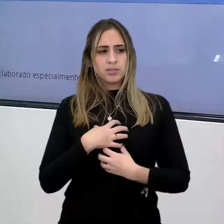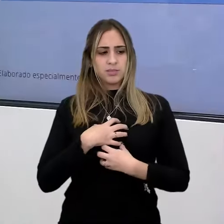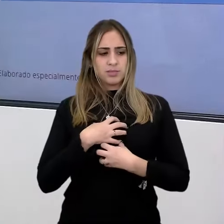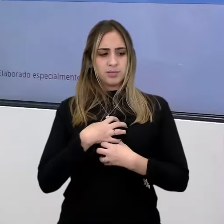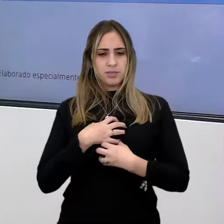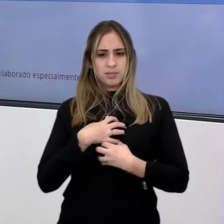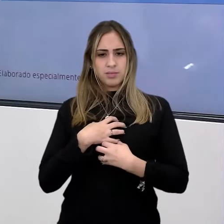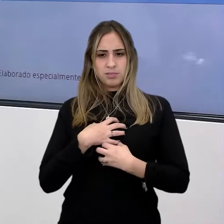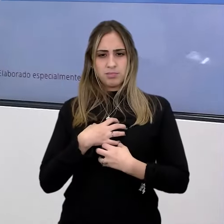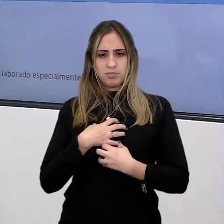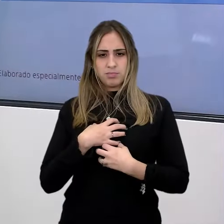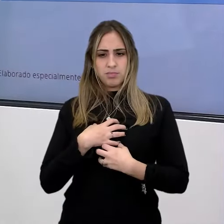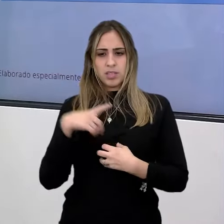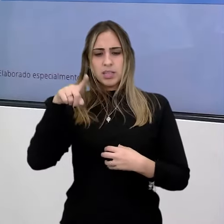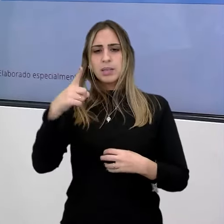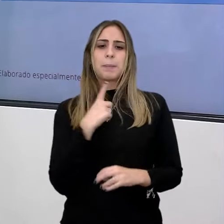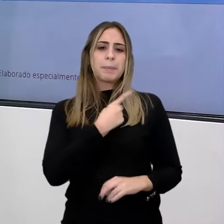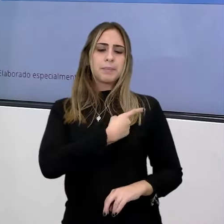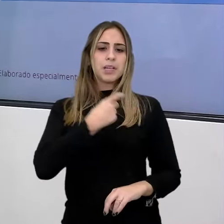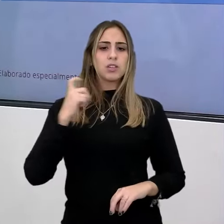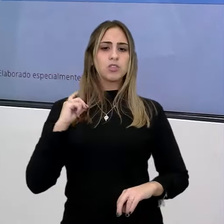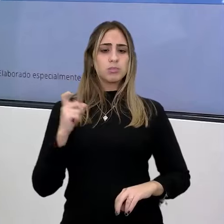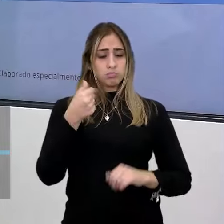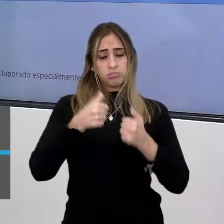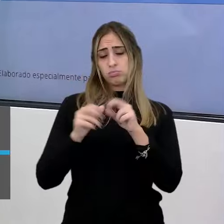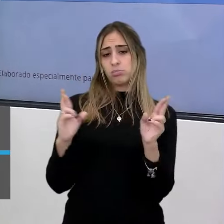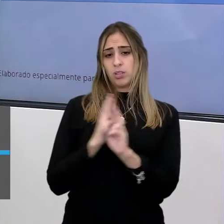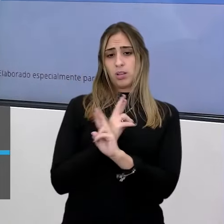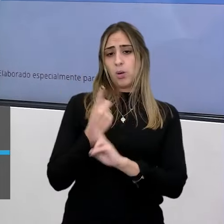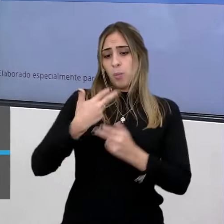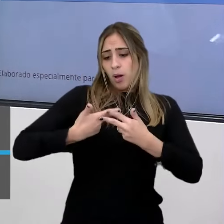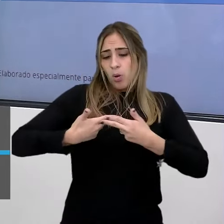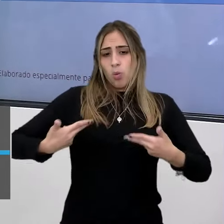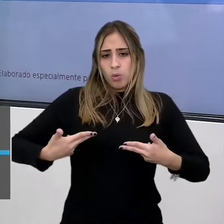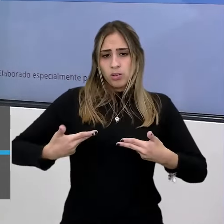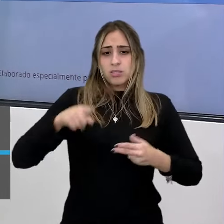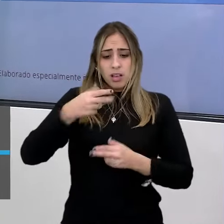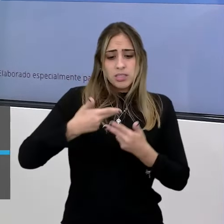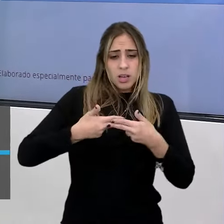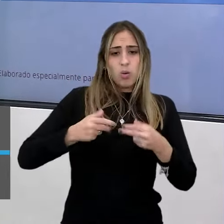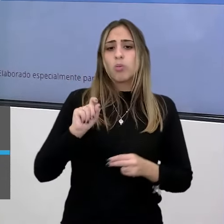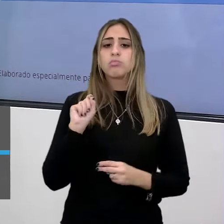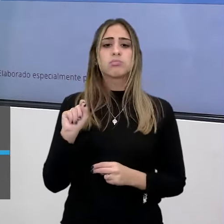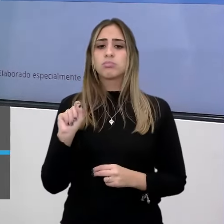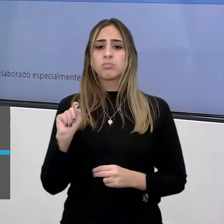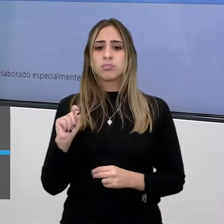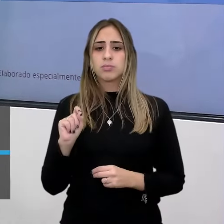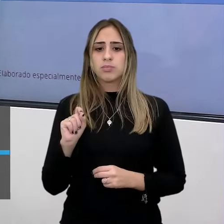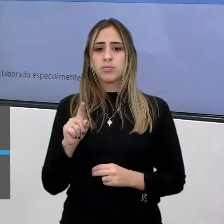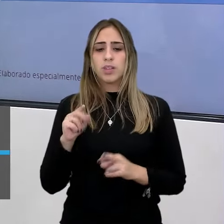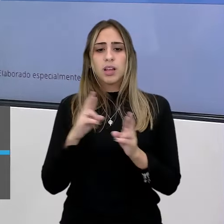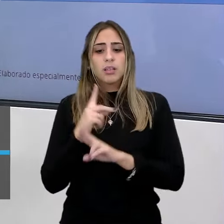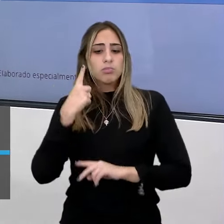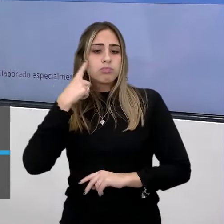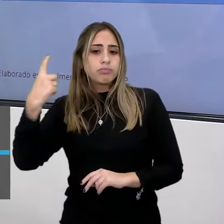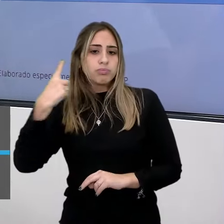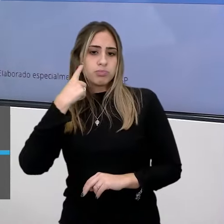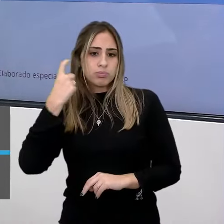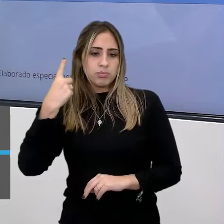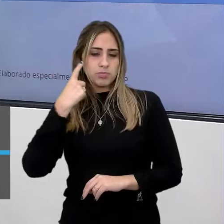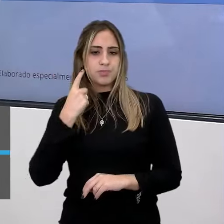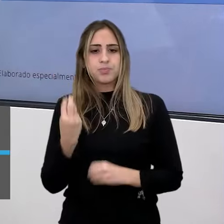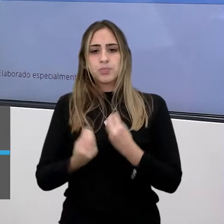cheiro de um determinado perfume esse perfume vai estar relacionado a alguma cor e essa cor vai estar por sua vez relacionado a um som é